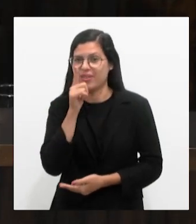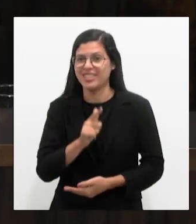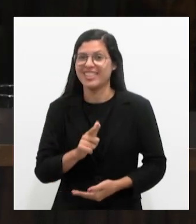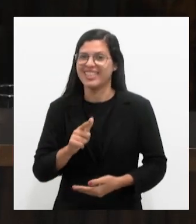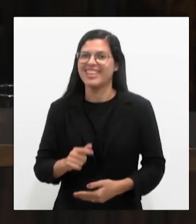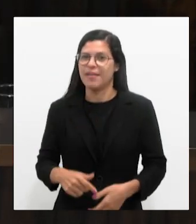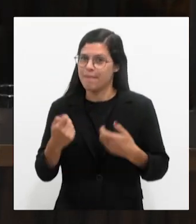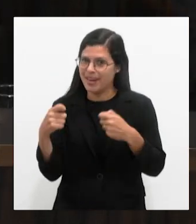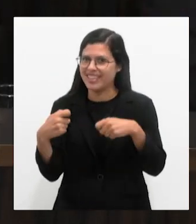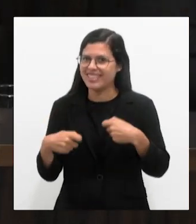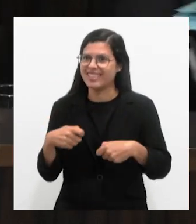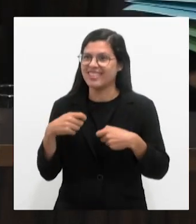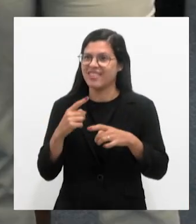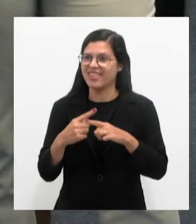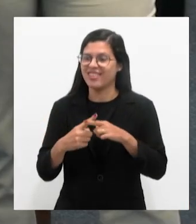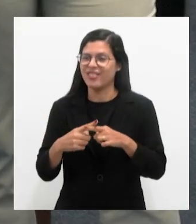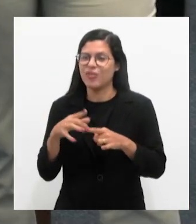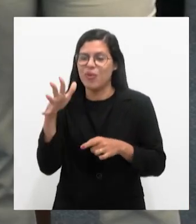fome.